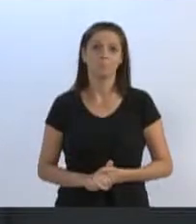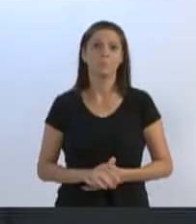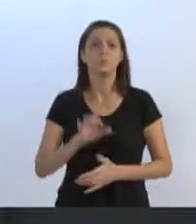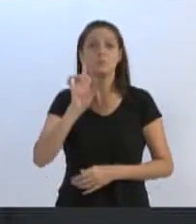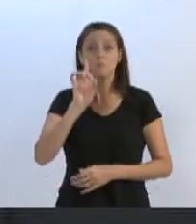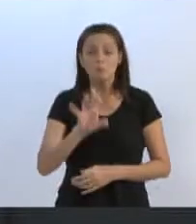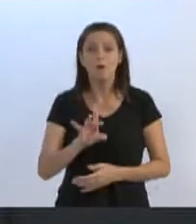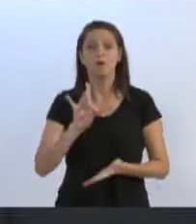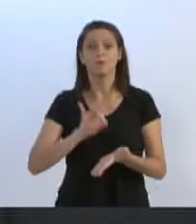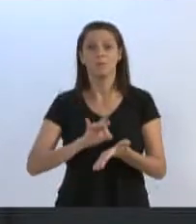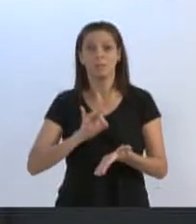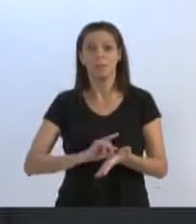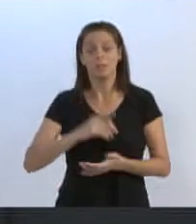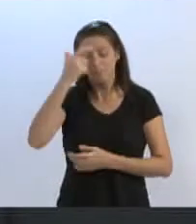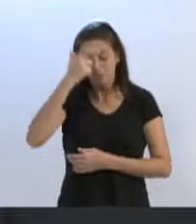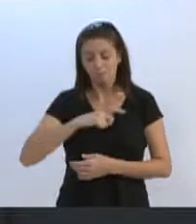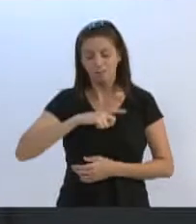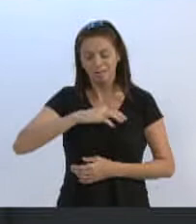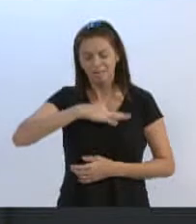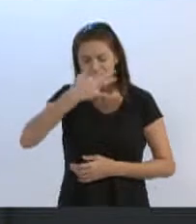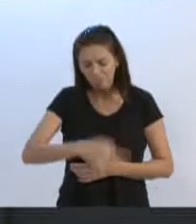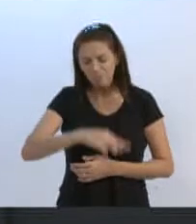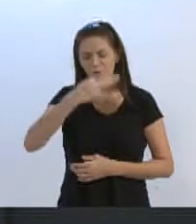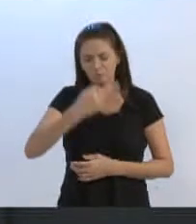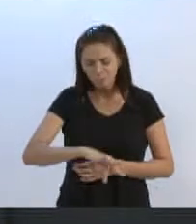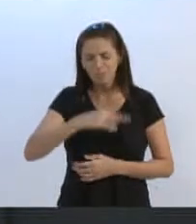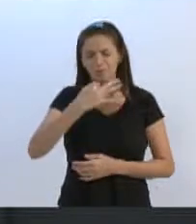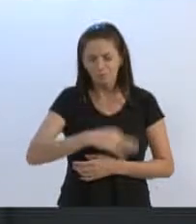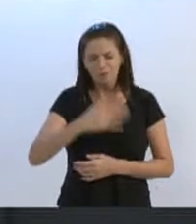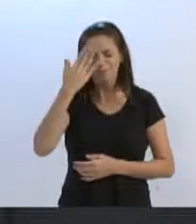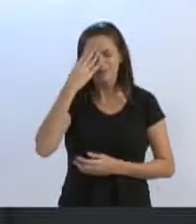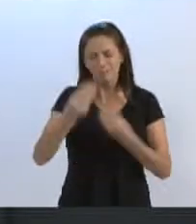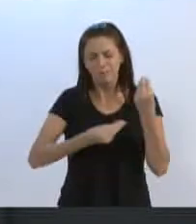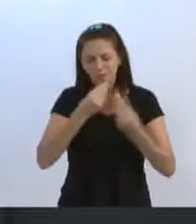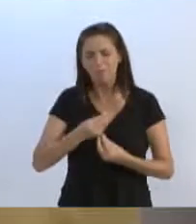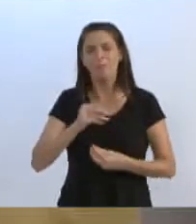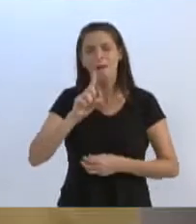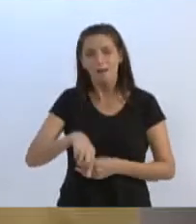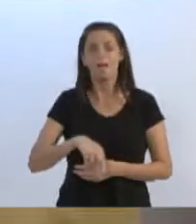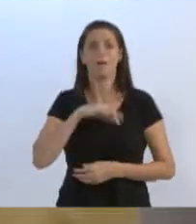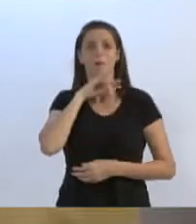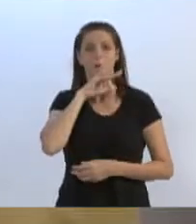da dor sabe o tamanho dela muito obrigado